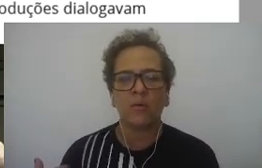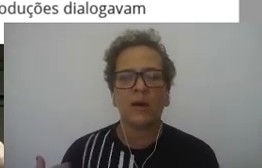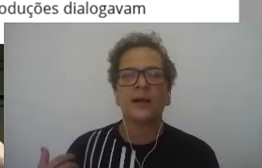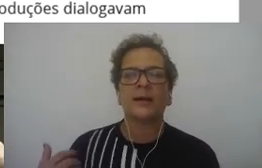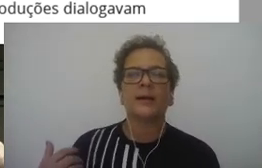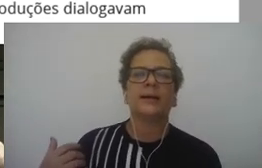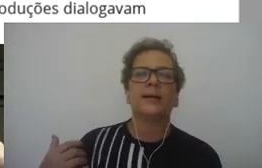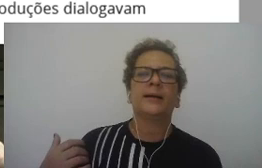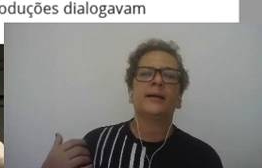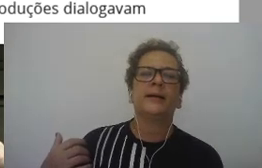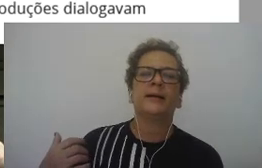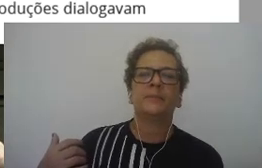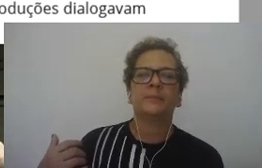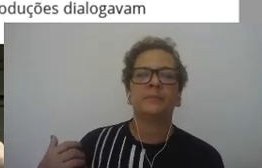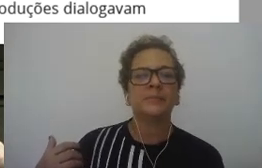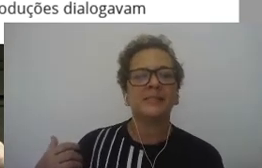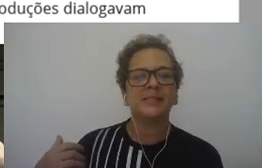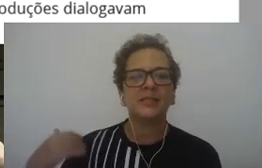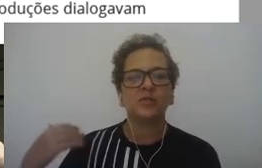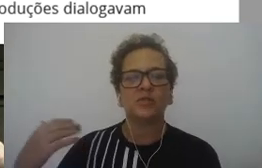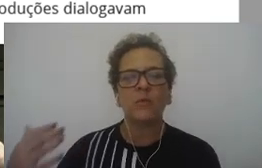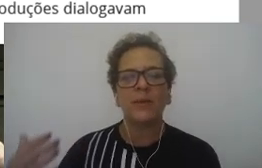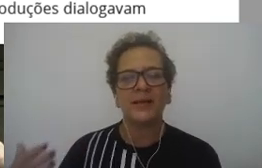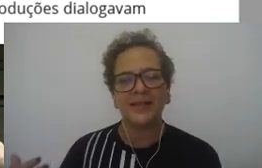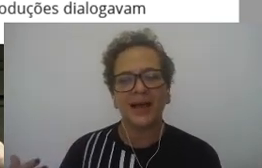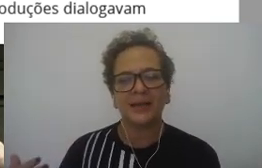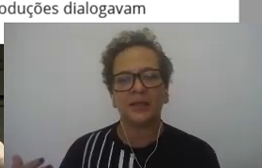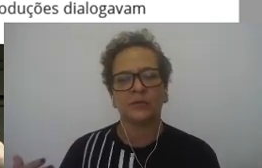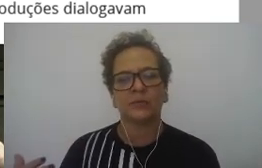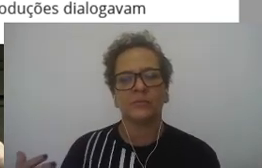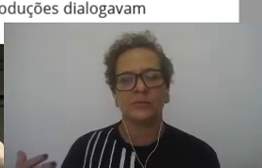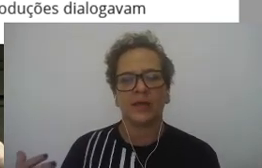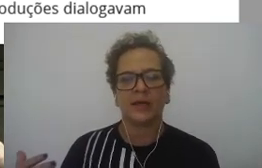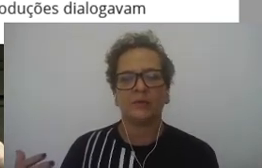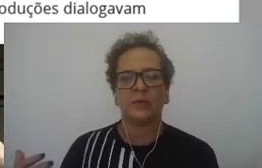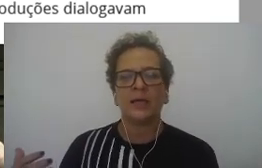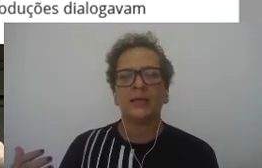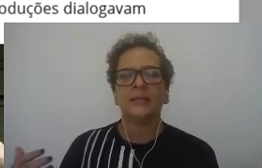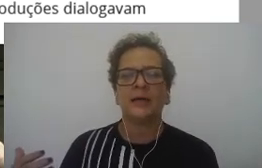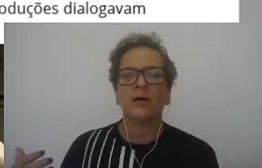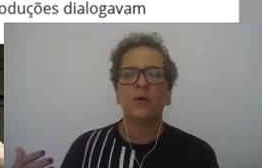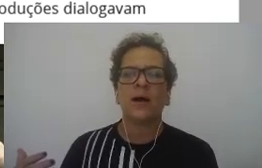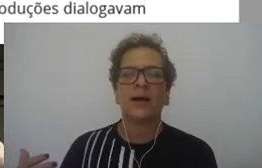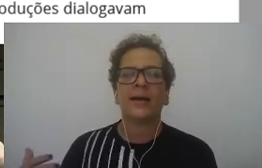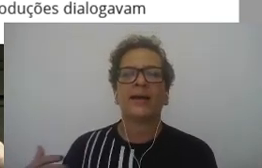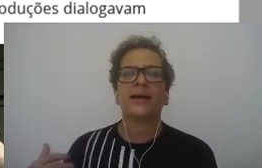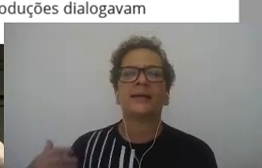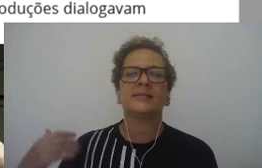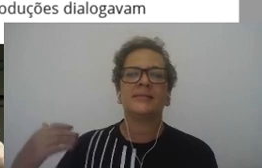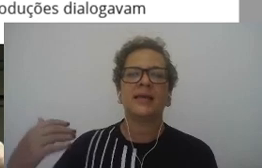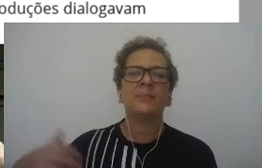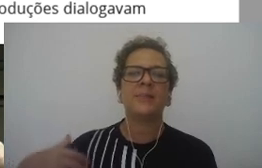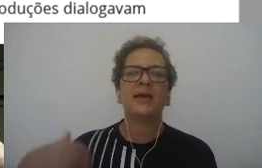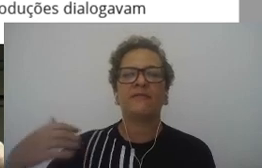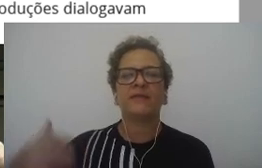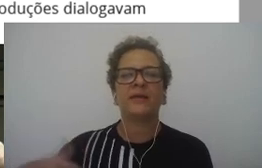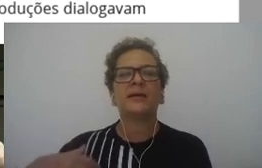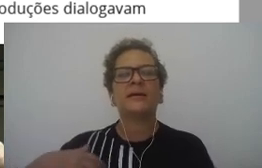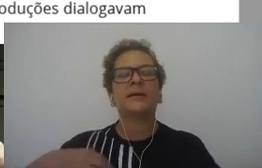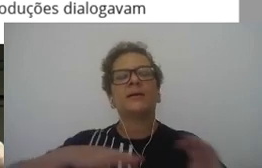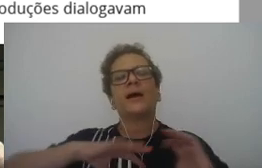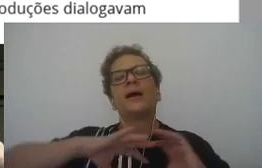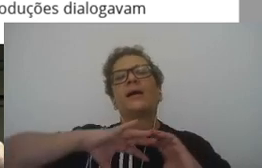barroco a se sobressaindo certo então sempre